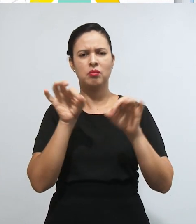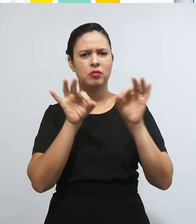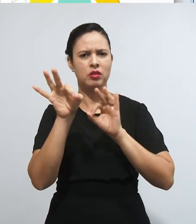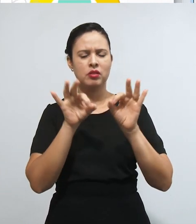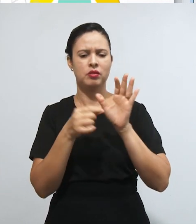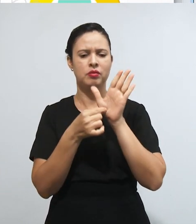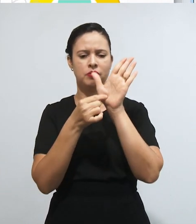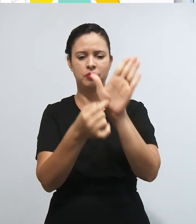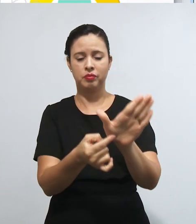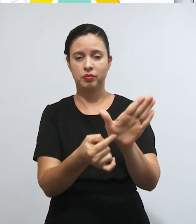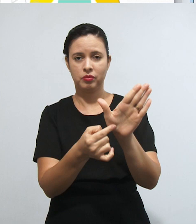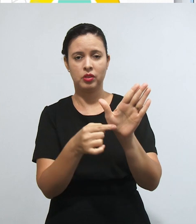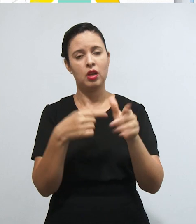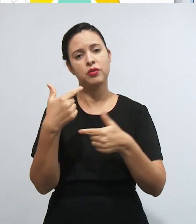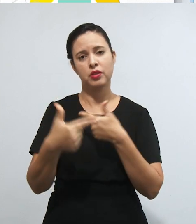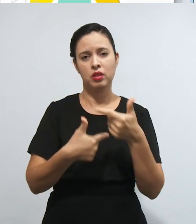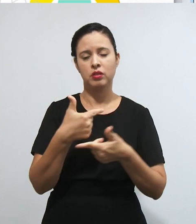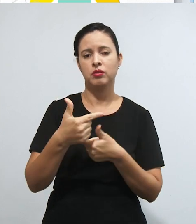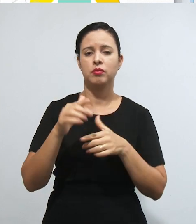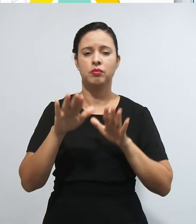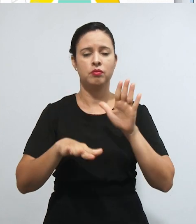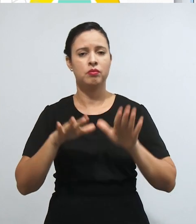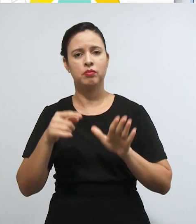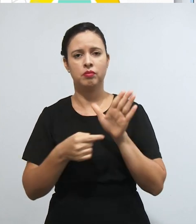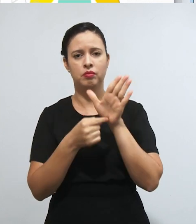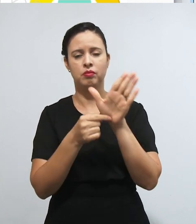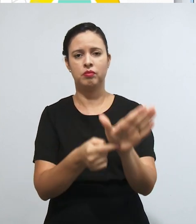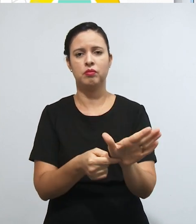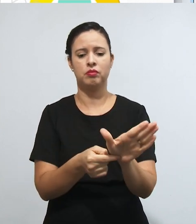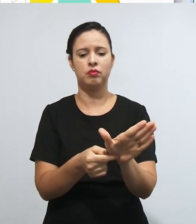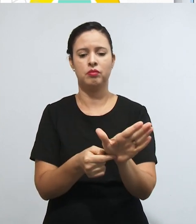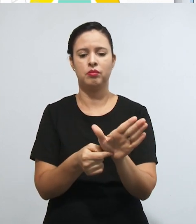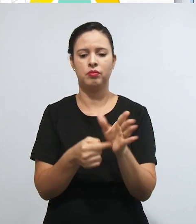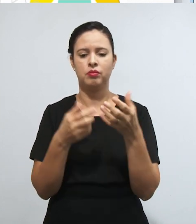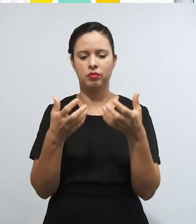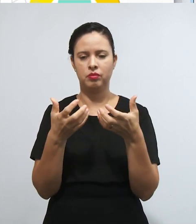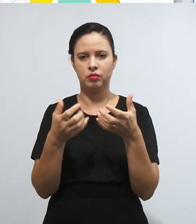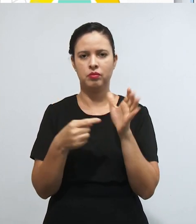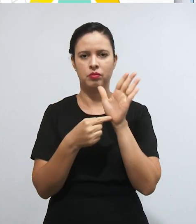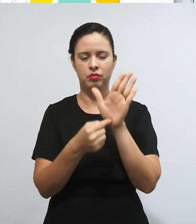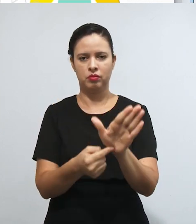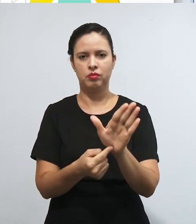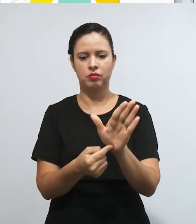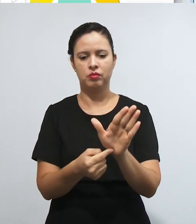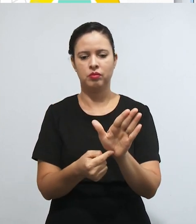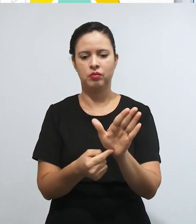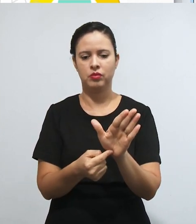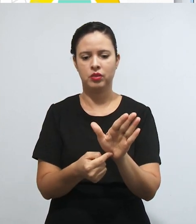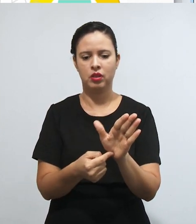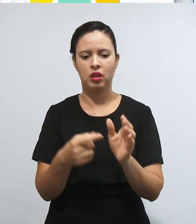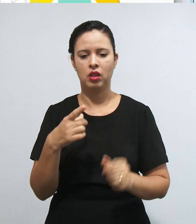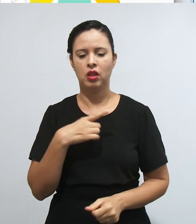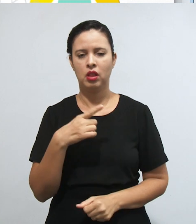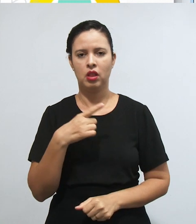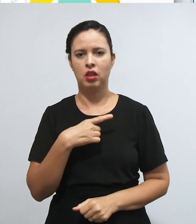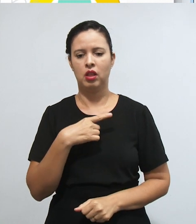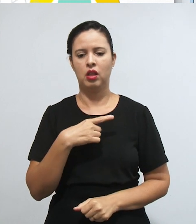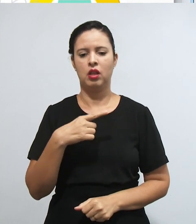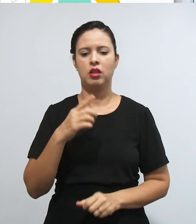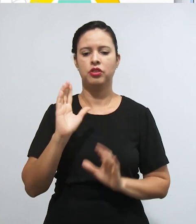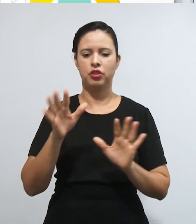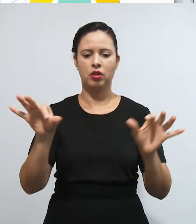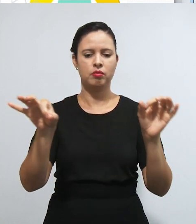mostrar aqui, dependendo do trabalho que você está apresentando, né? Então você tem que colocar aqui uma sequência